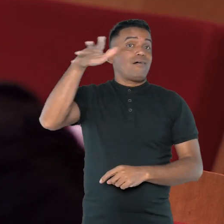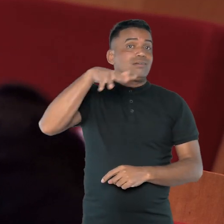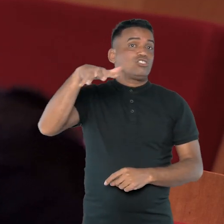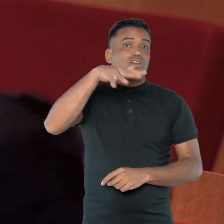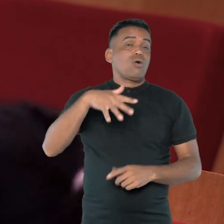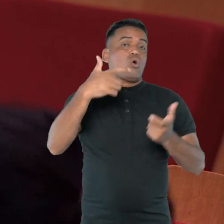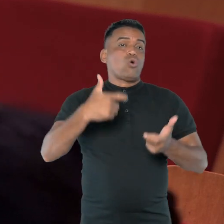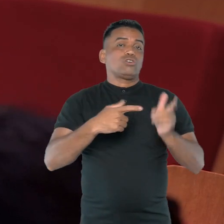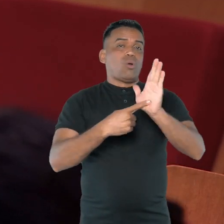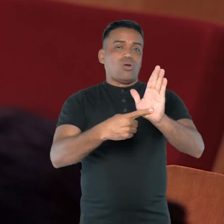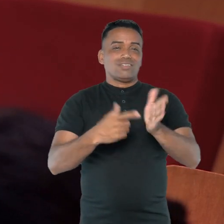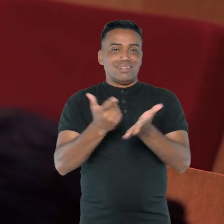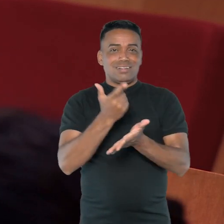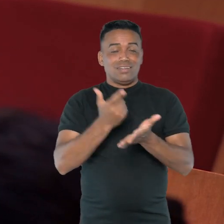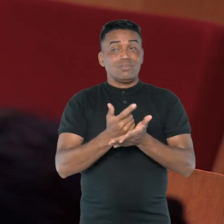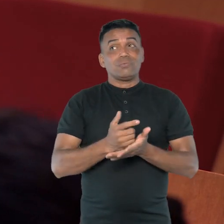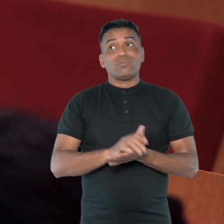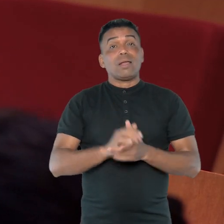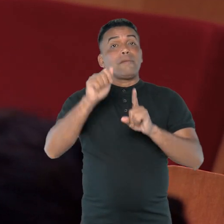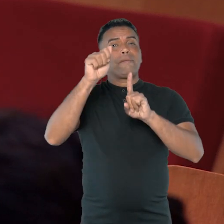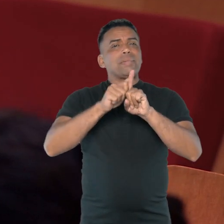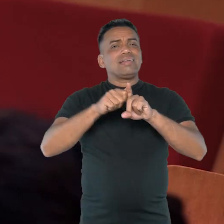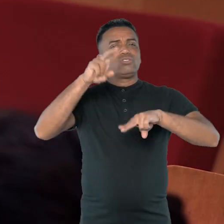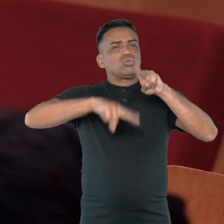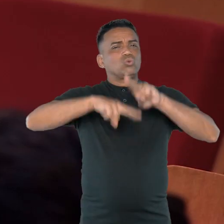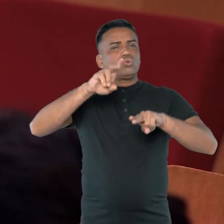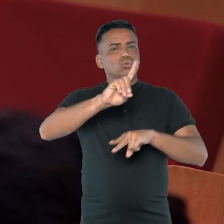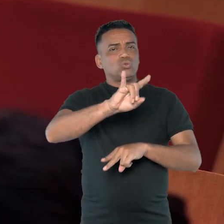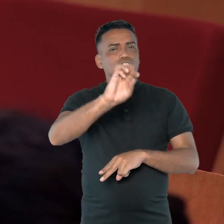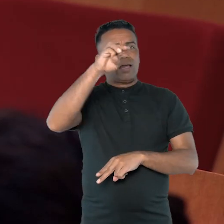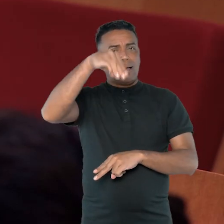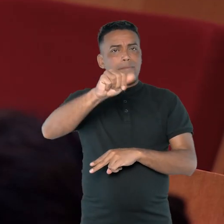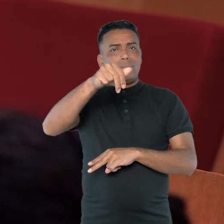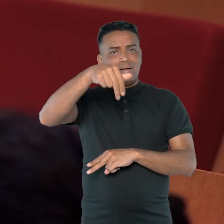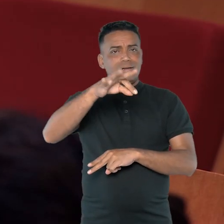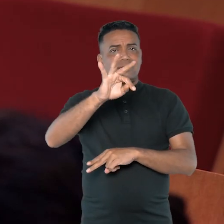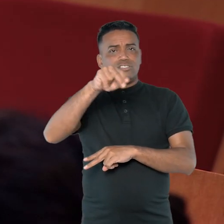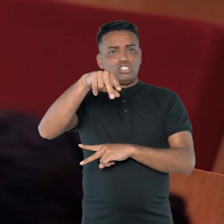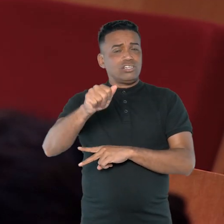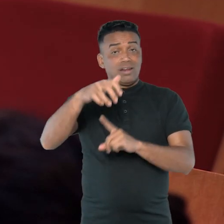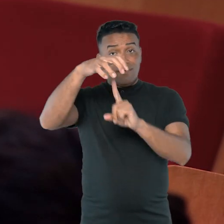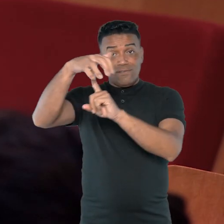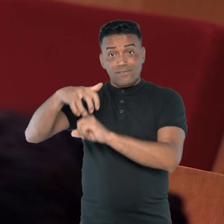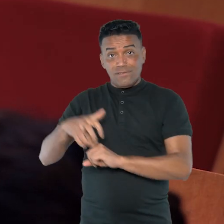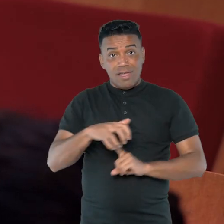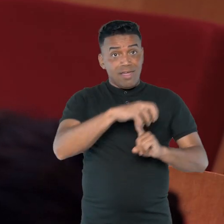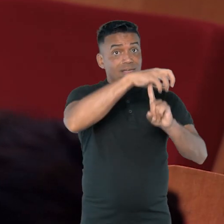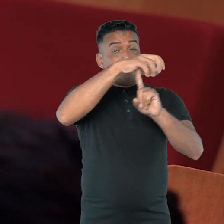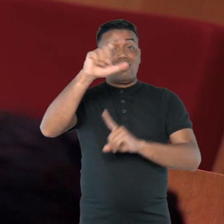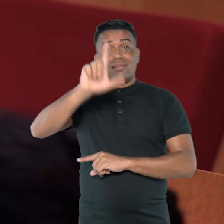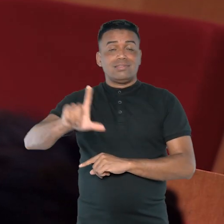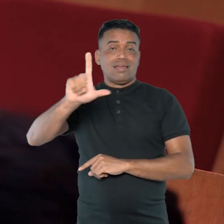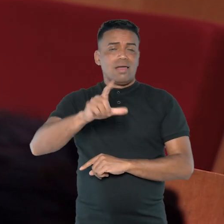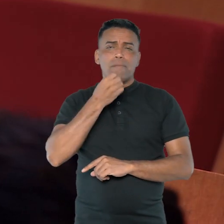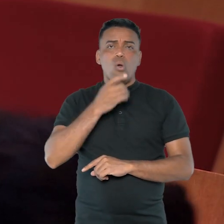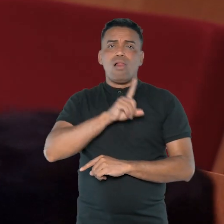região onde eles estão expondo. Inclusive, vai ter agora em junho, em Diamantina. E vai ter uma feira literária muito boa lá.